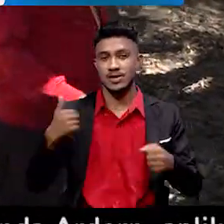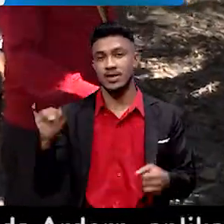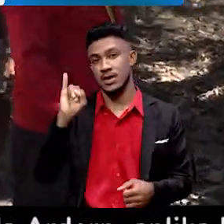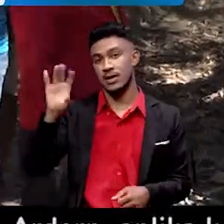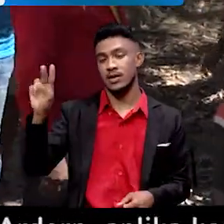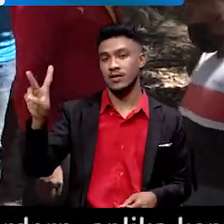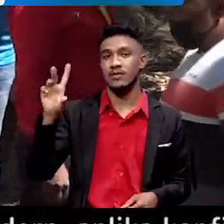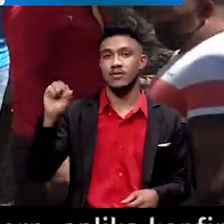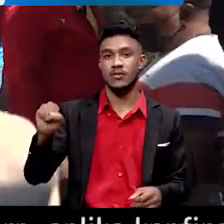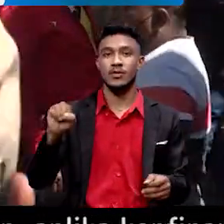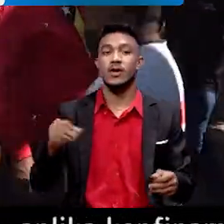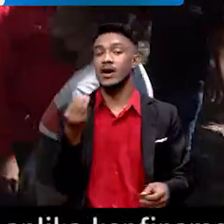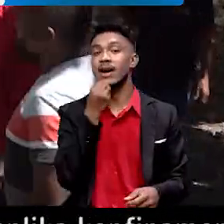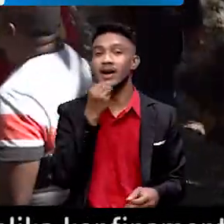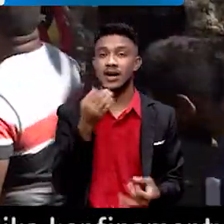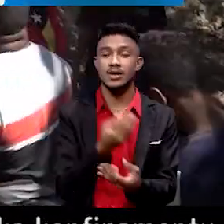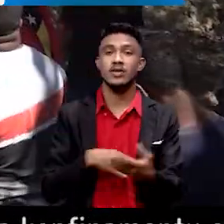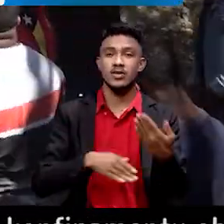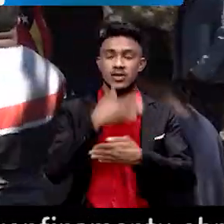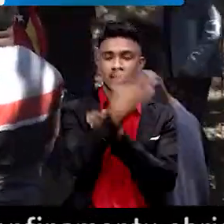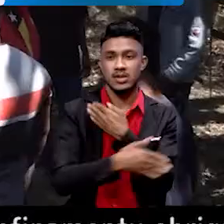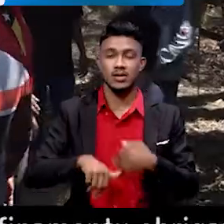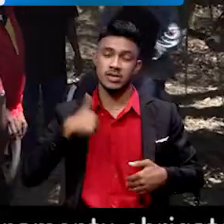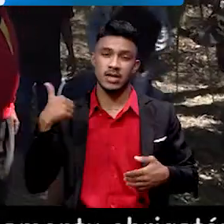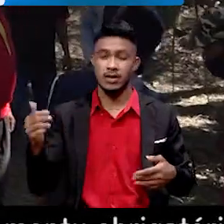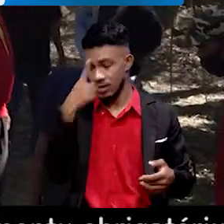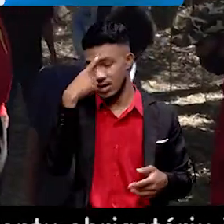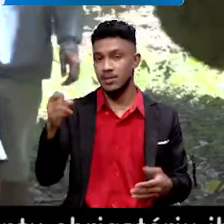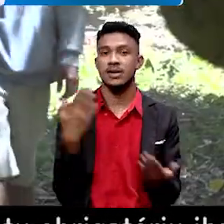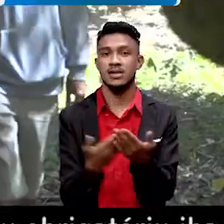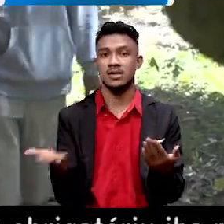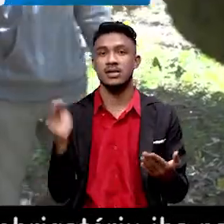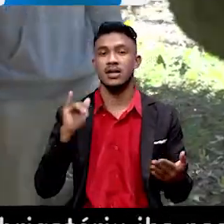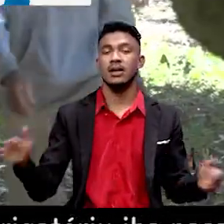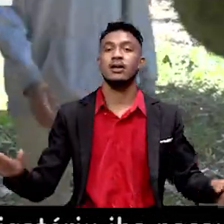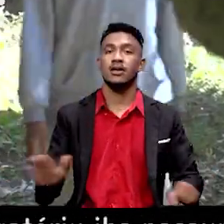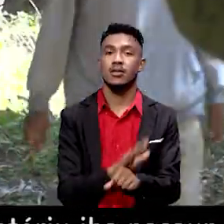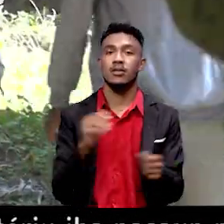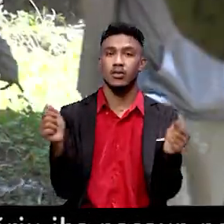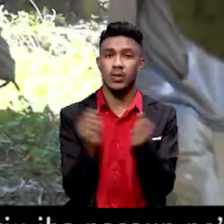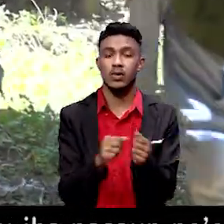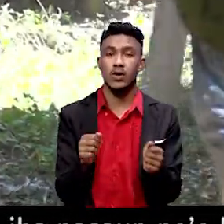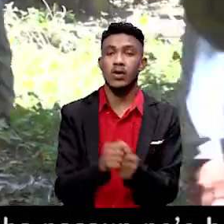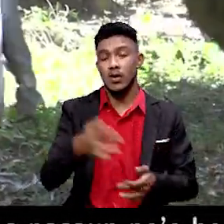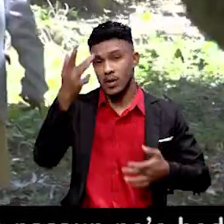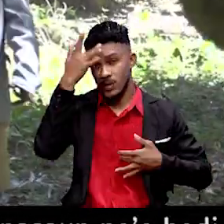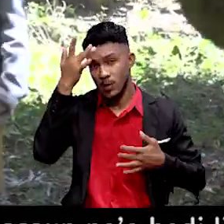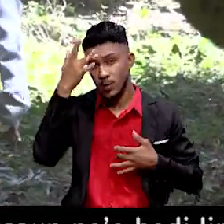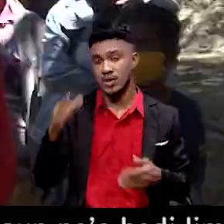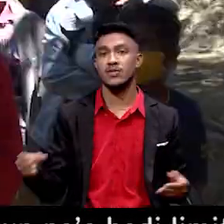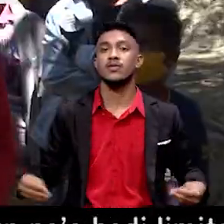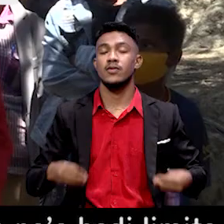preocupa o produto importado sirnebe, mas o sirai liur, tamba sa san sirane na conu ho química, ho de fo impacto em mania